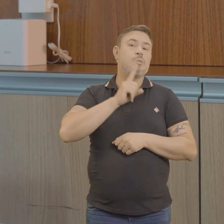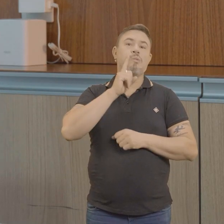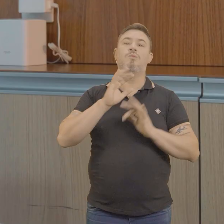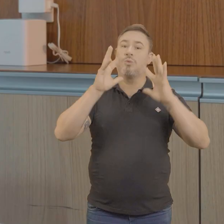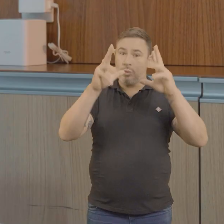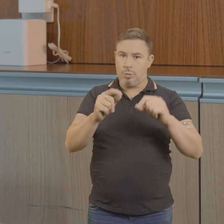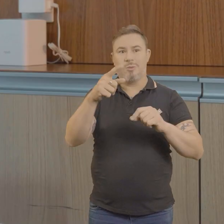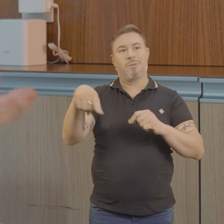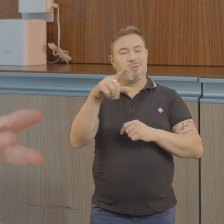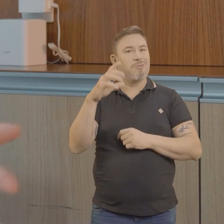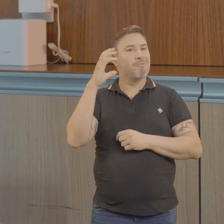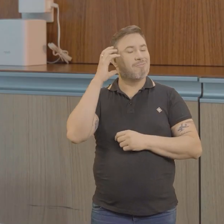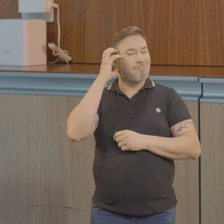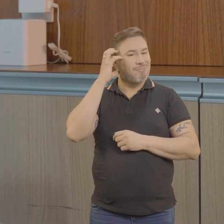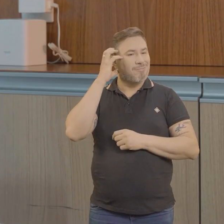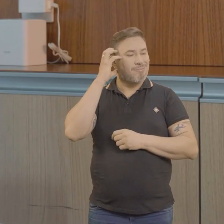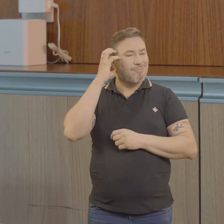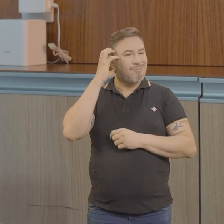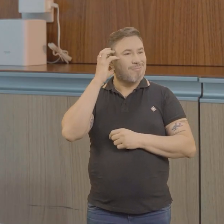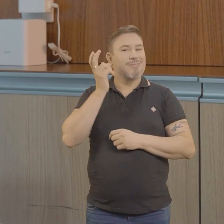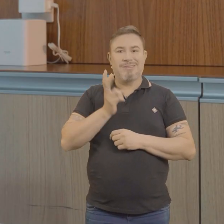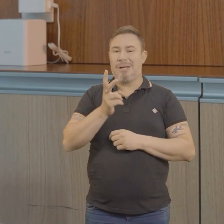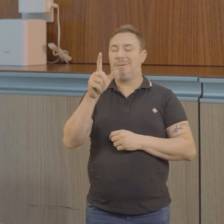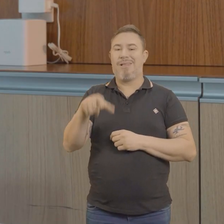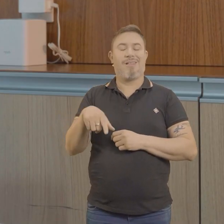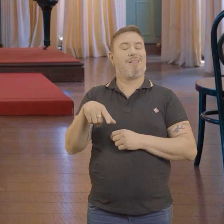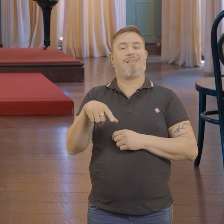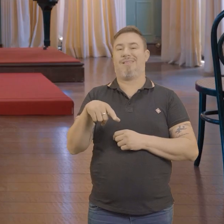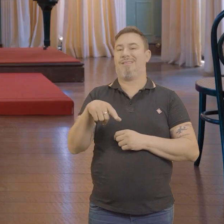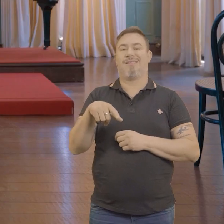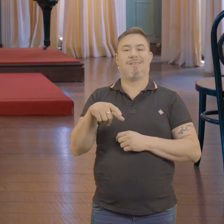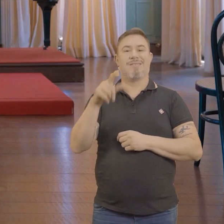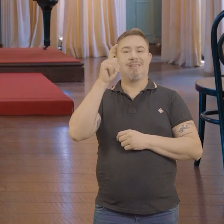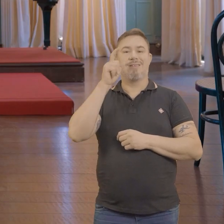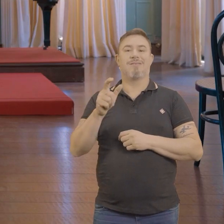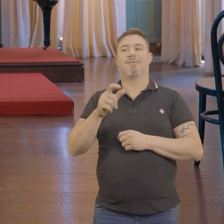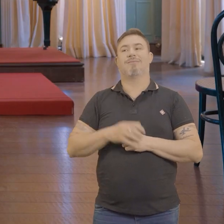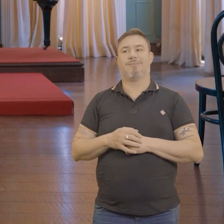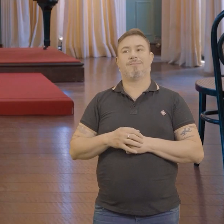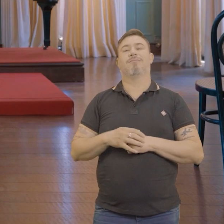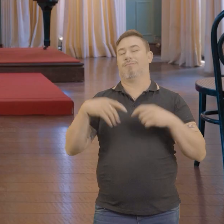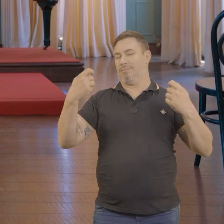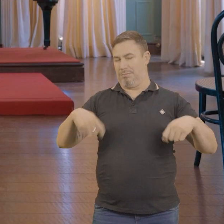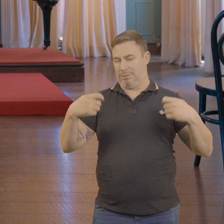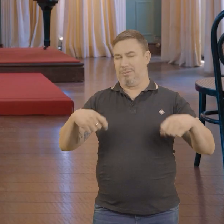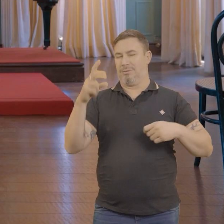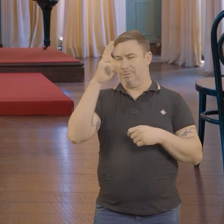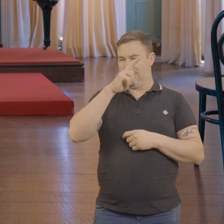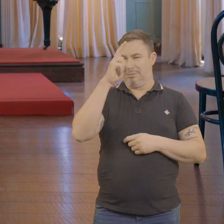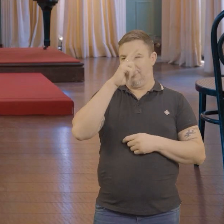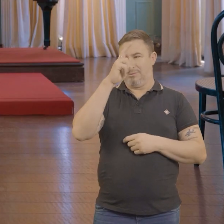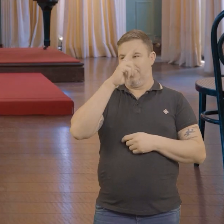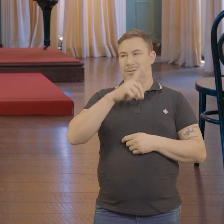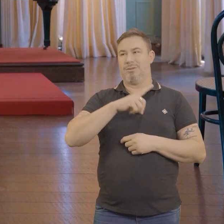na rádio também. O papel da rádio era muito interessante, né? Nesse período é importante a gente destacar que ainda